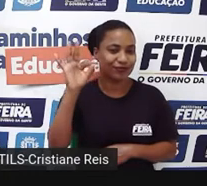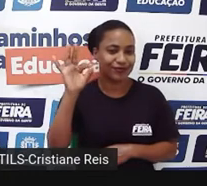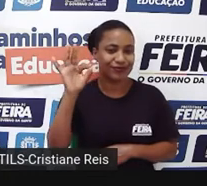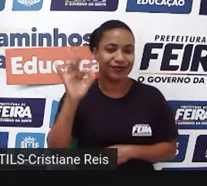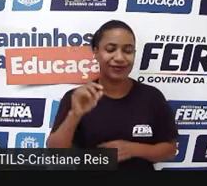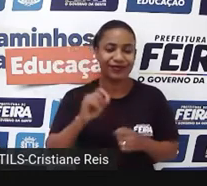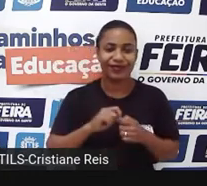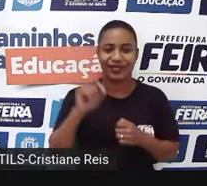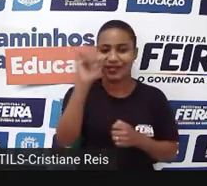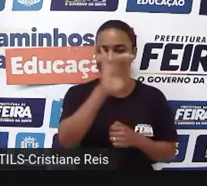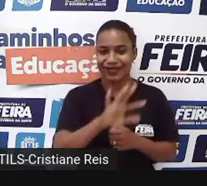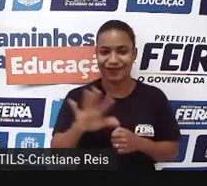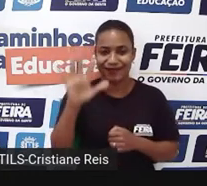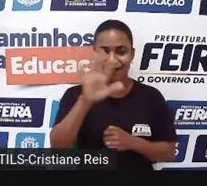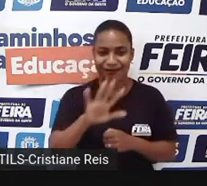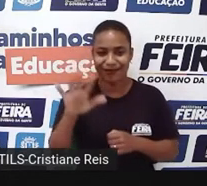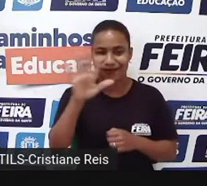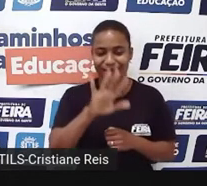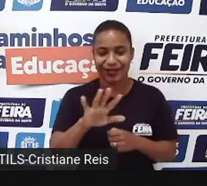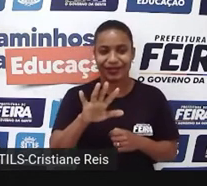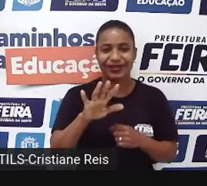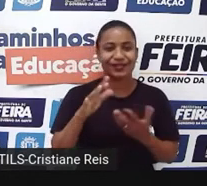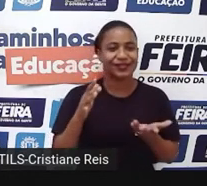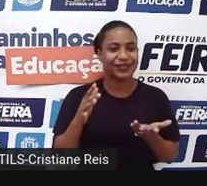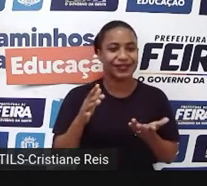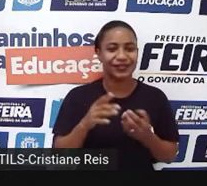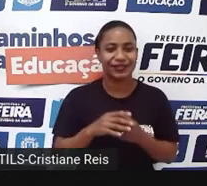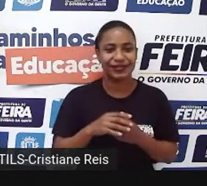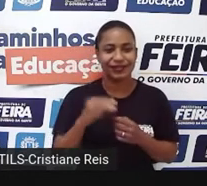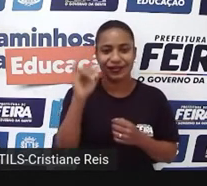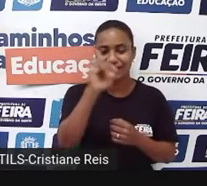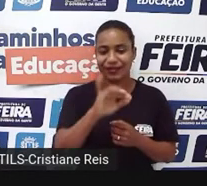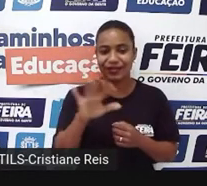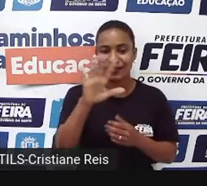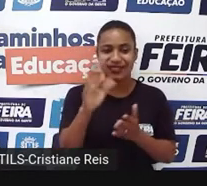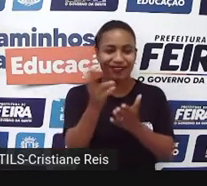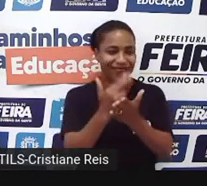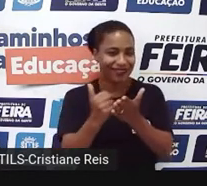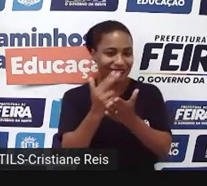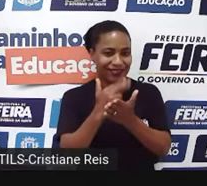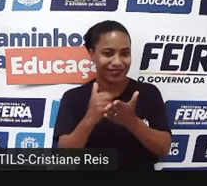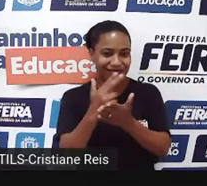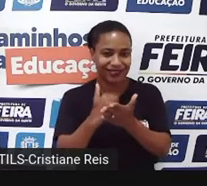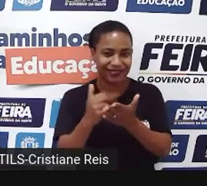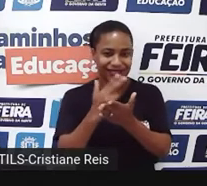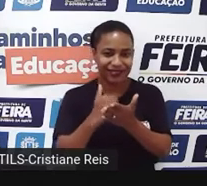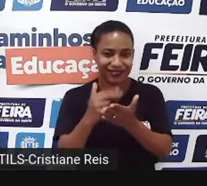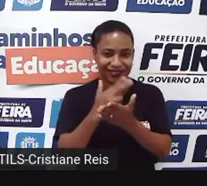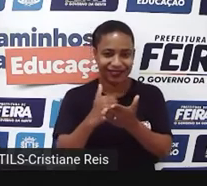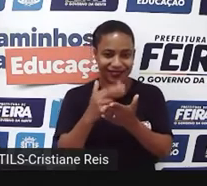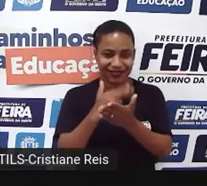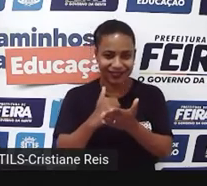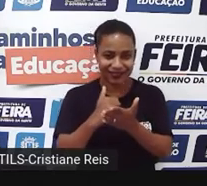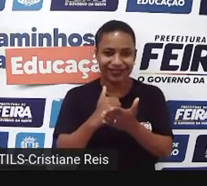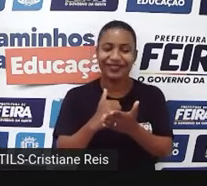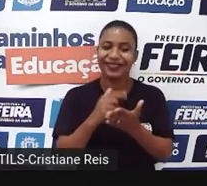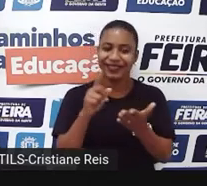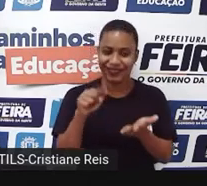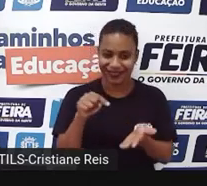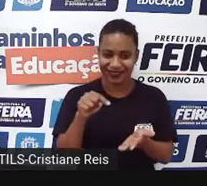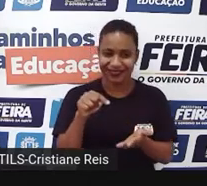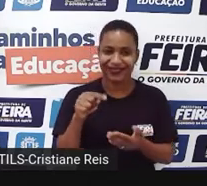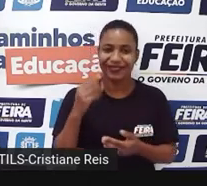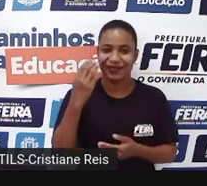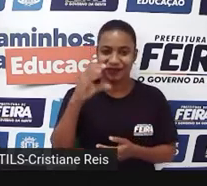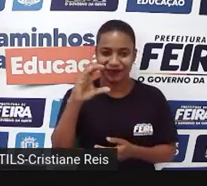imagens para contar a história, uma espécie de imagem, de desenhos, né? Desenho, a gente chama de desenhos animados,